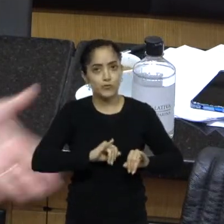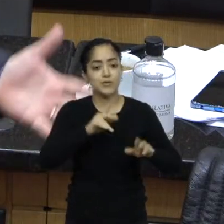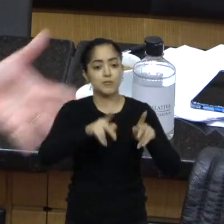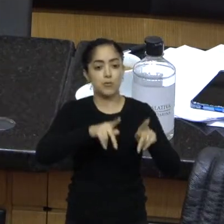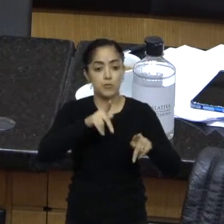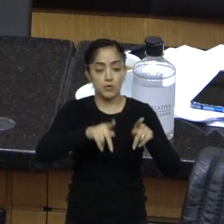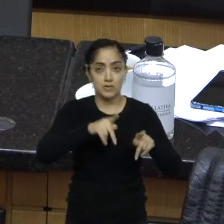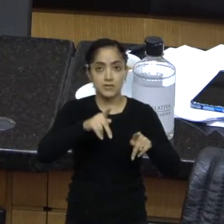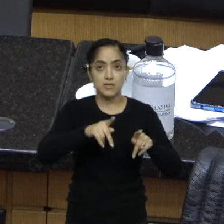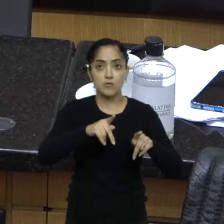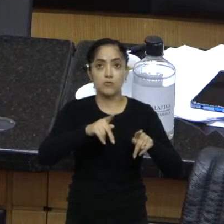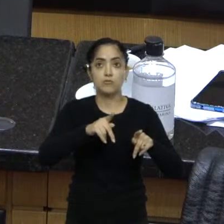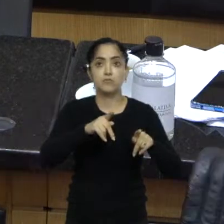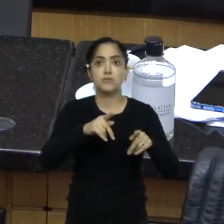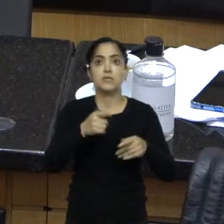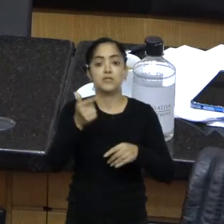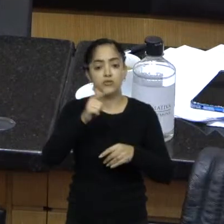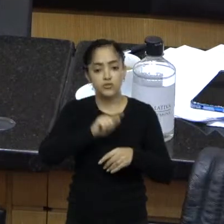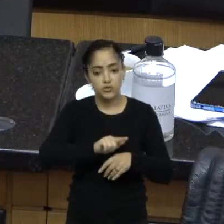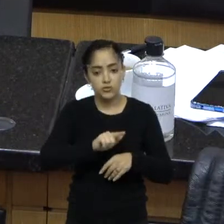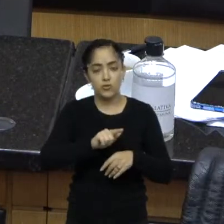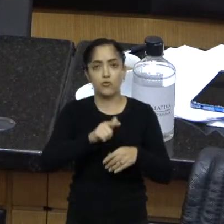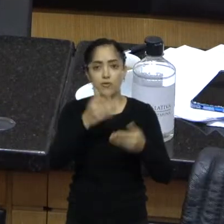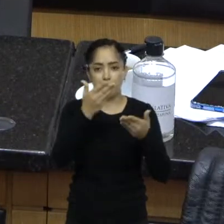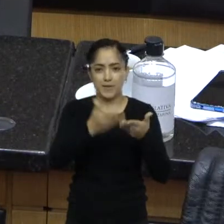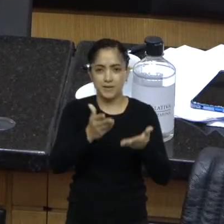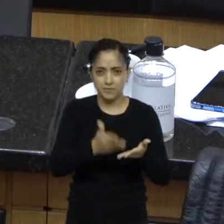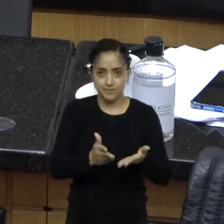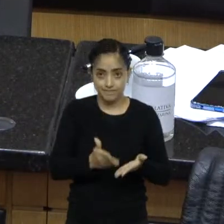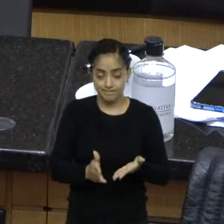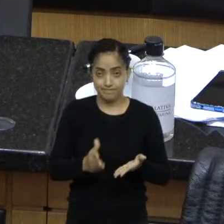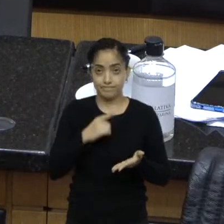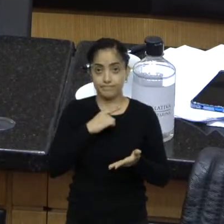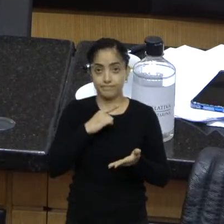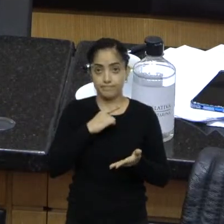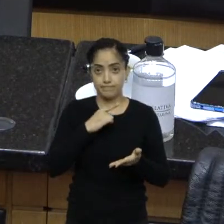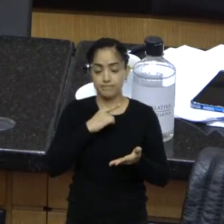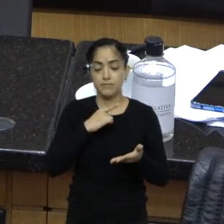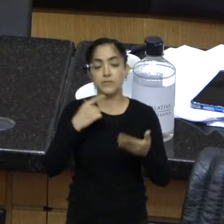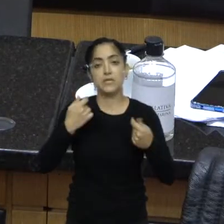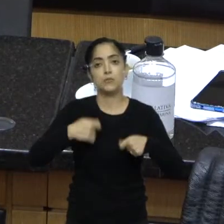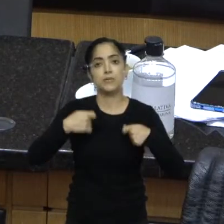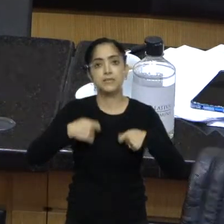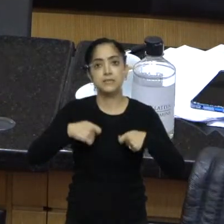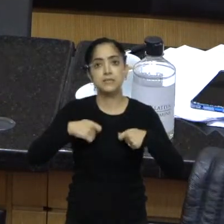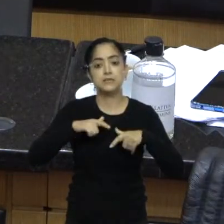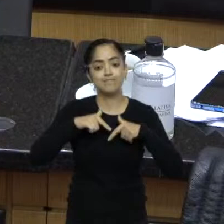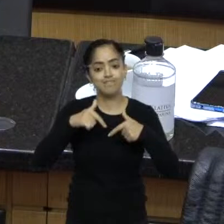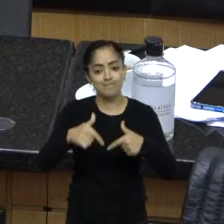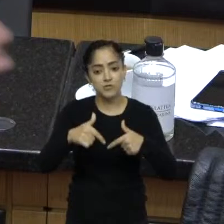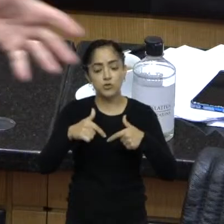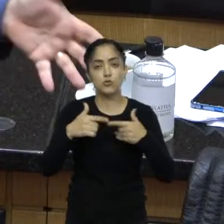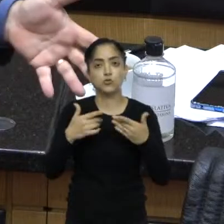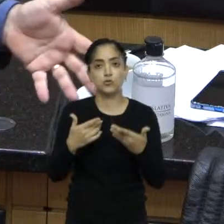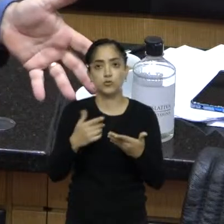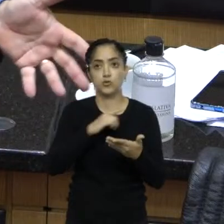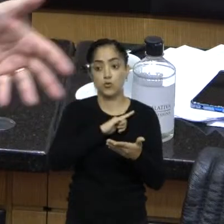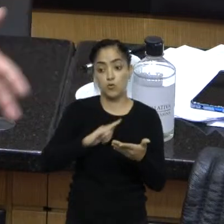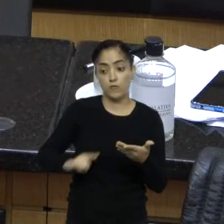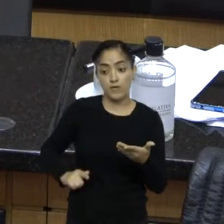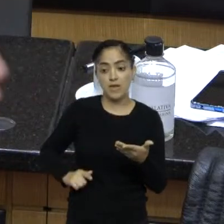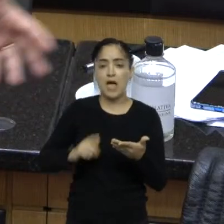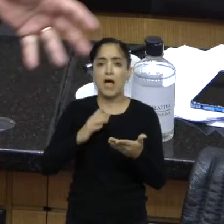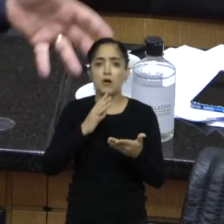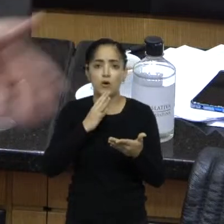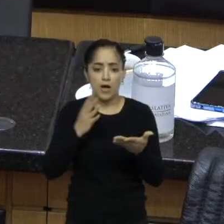águas, né, mais uma vez, todas as perdas que tiveram. Então, realmente se faz necessário atitude, né, diz o governador que agora conheceu a